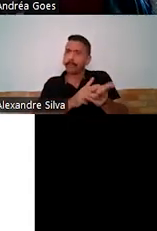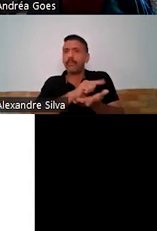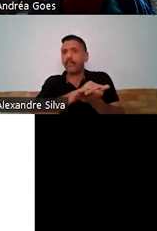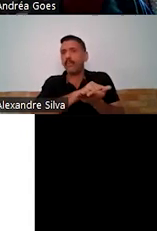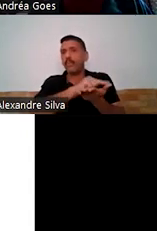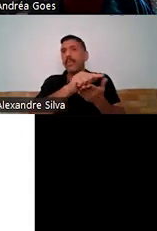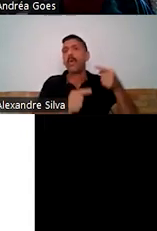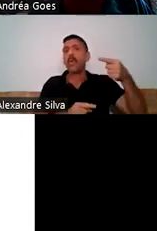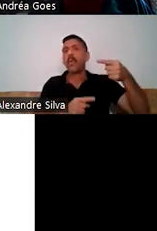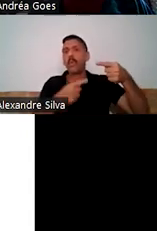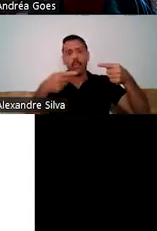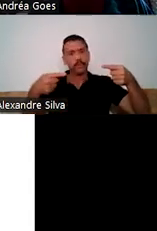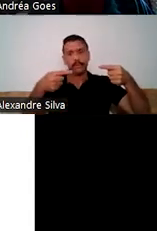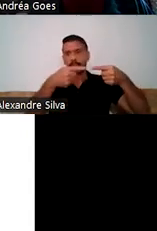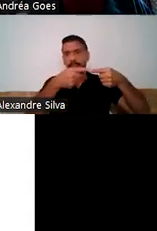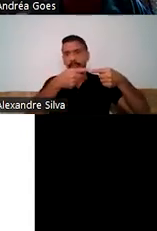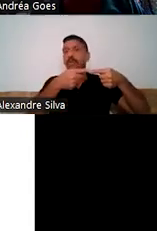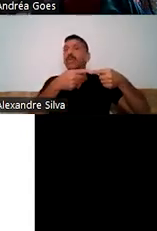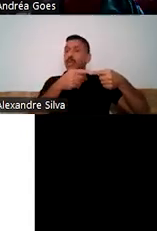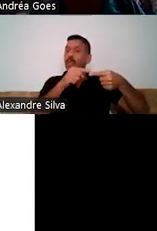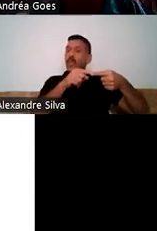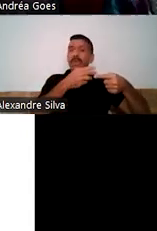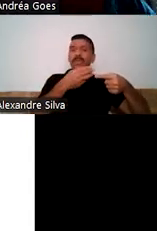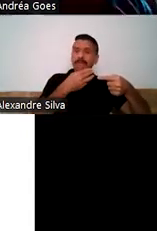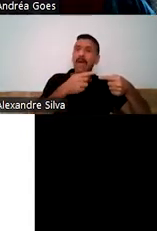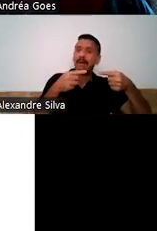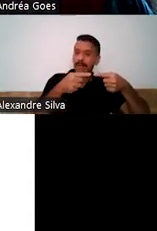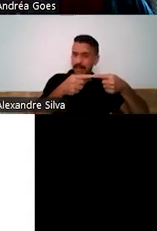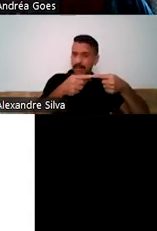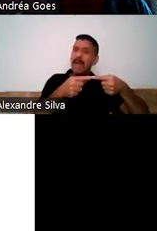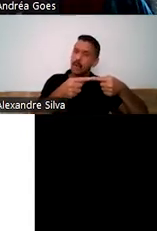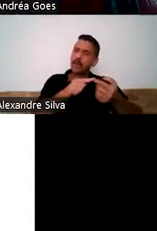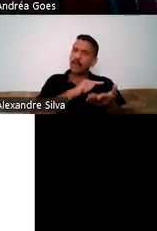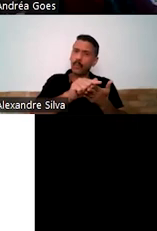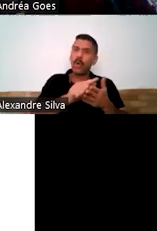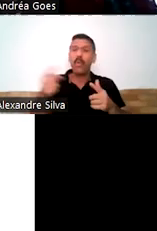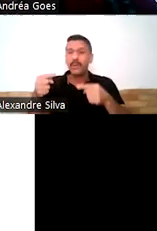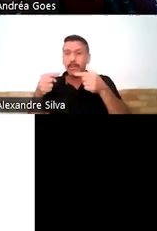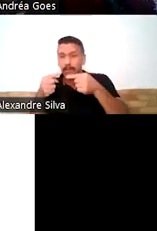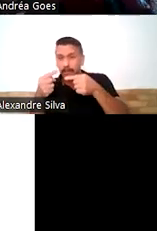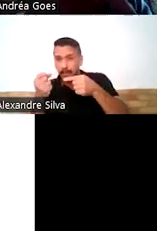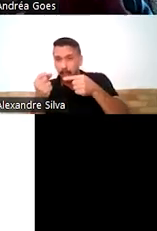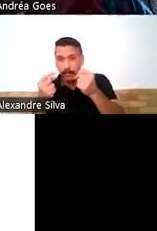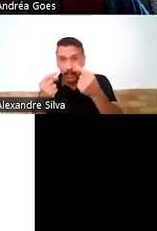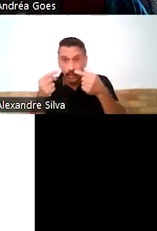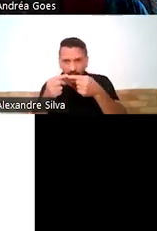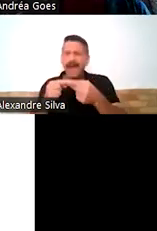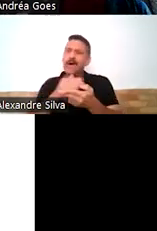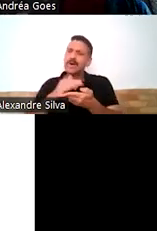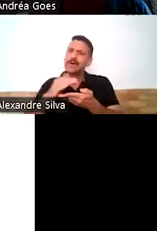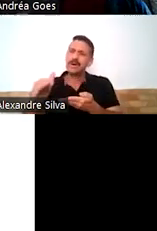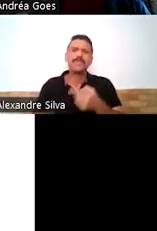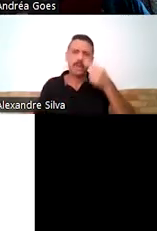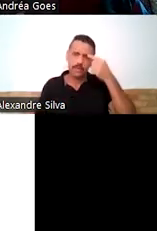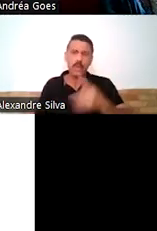fenótipo liso, da ervilha lisa. Então, eu contei essa historinha, eu não sei qual é o conhecimento de